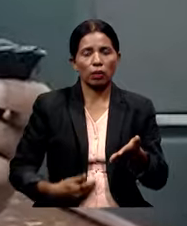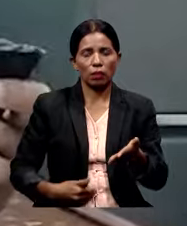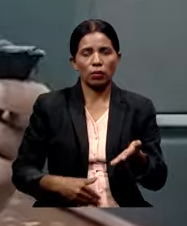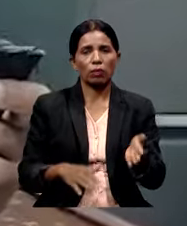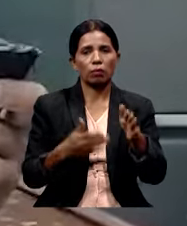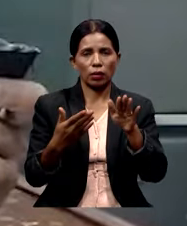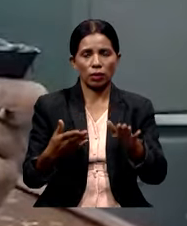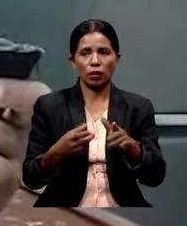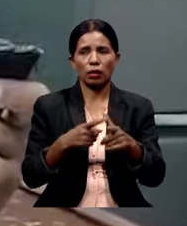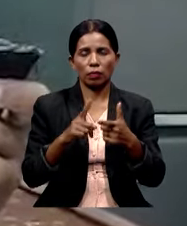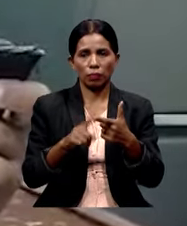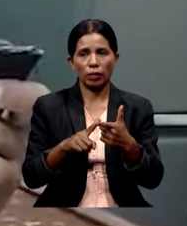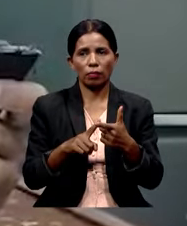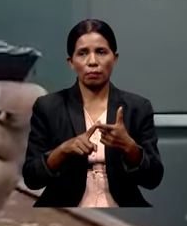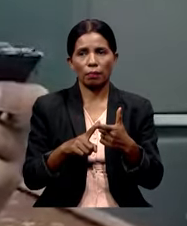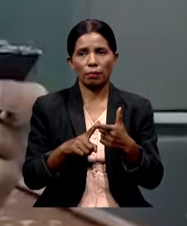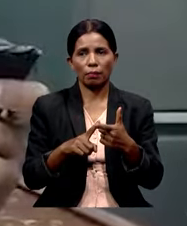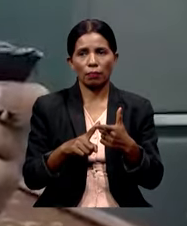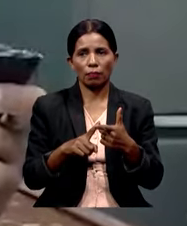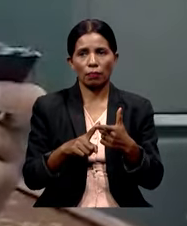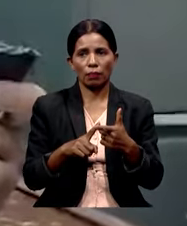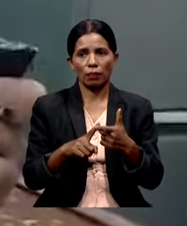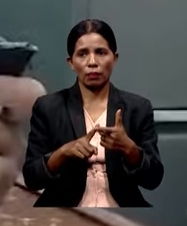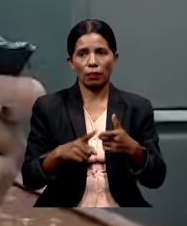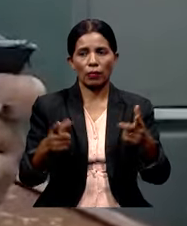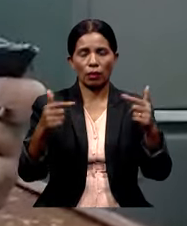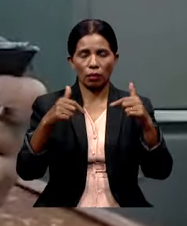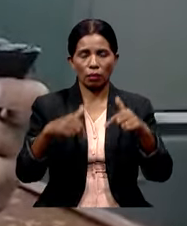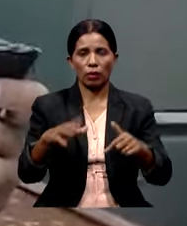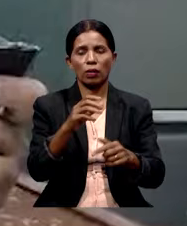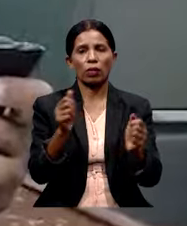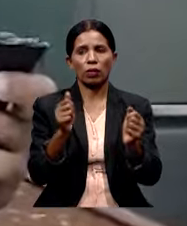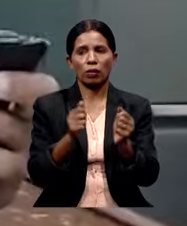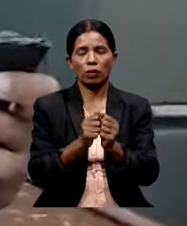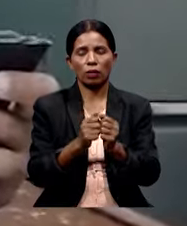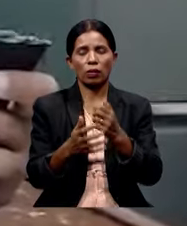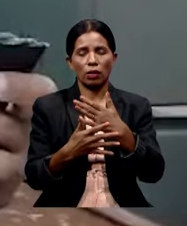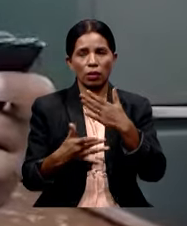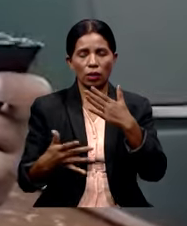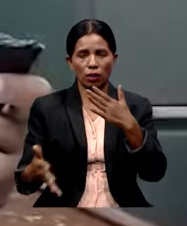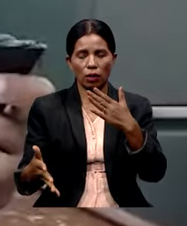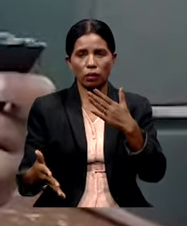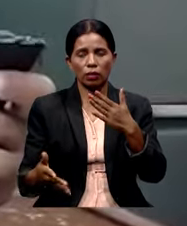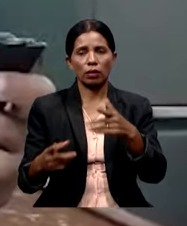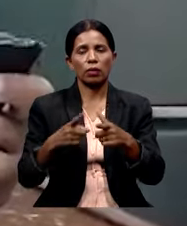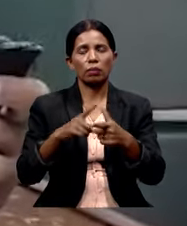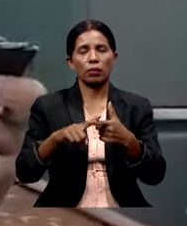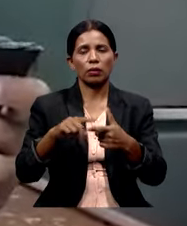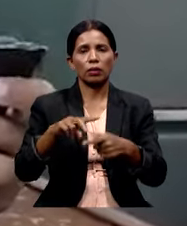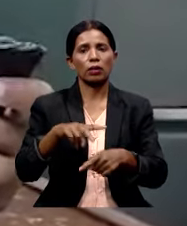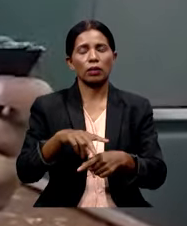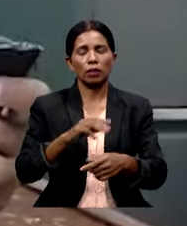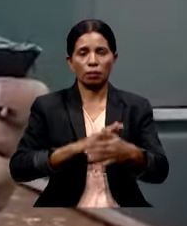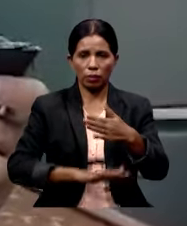i segundo mak homai ho choki po volemiko rang fakar depois de parto i terceiro